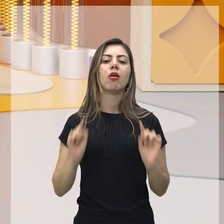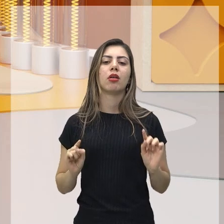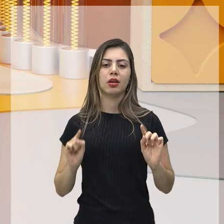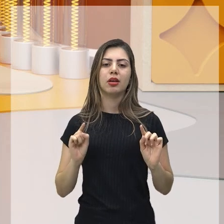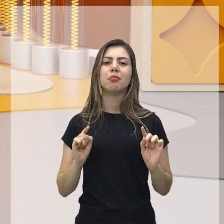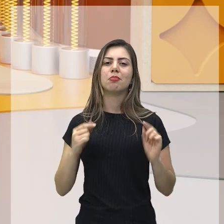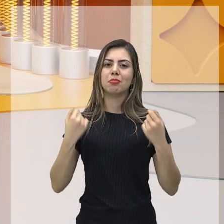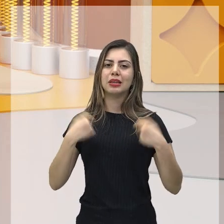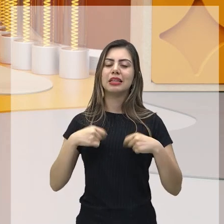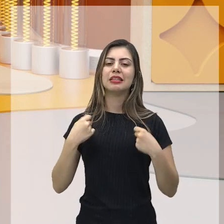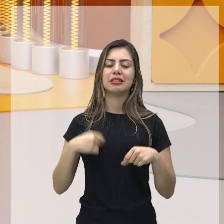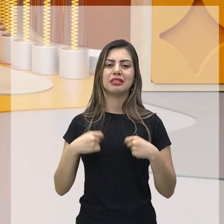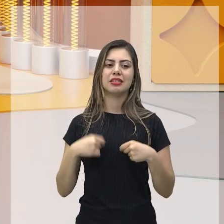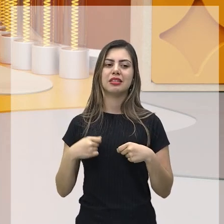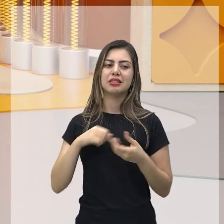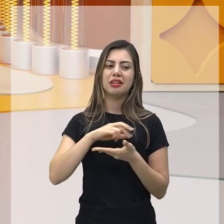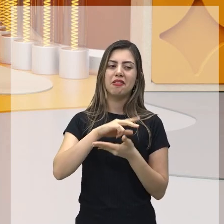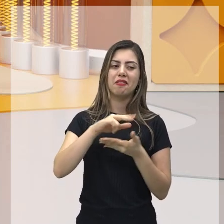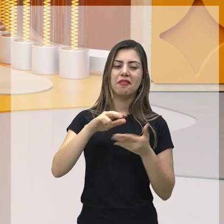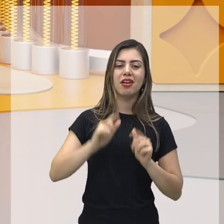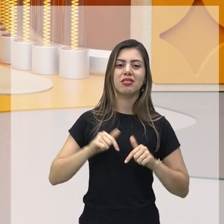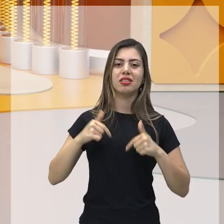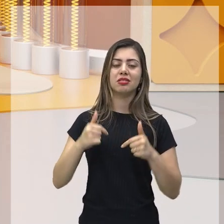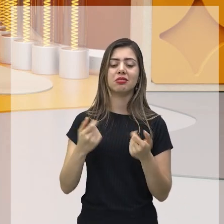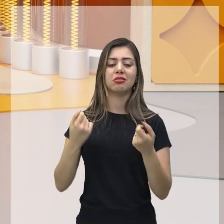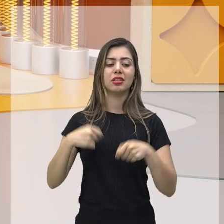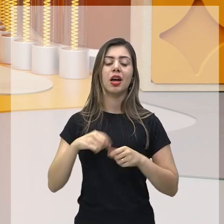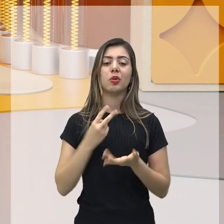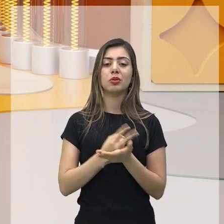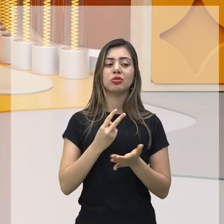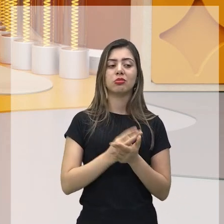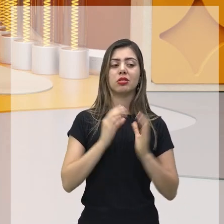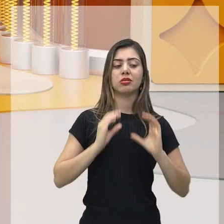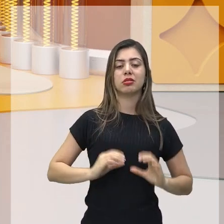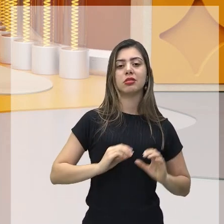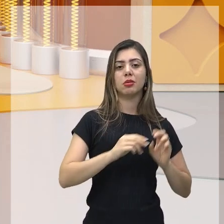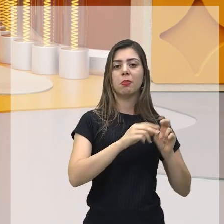ainda a ser feita para garantir a cidadania aos